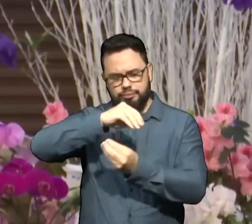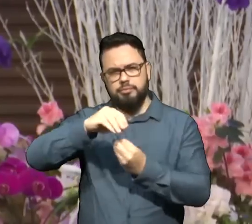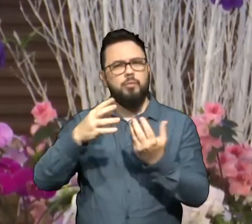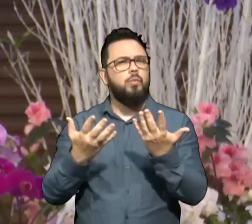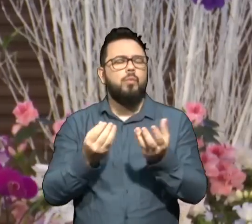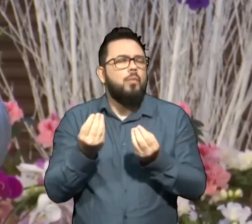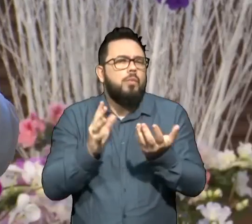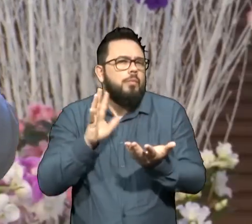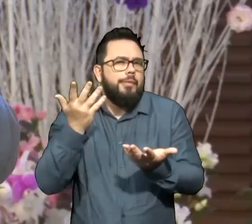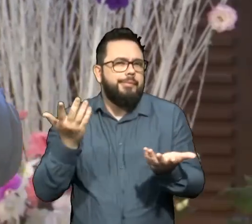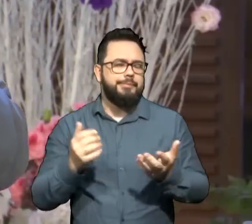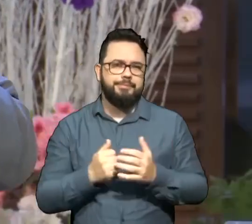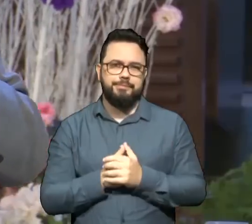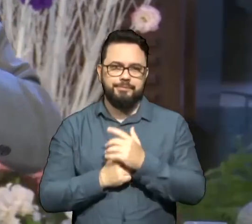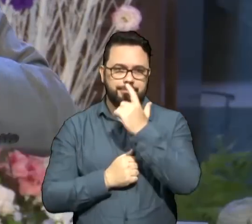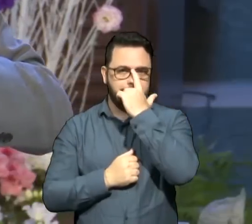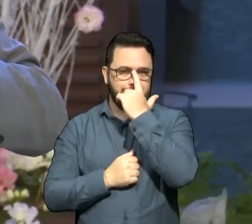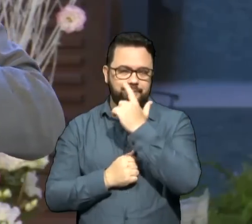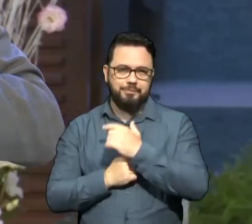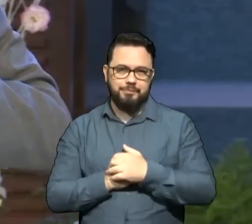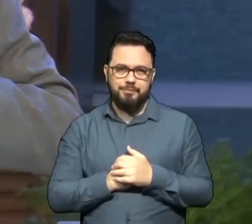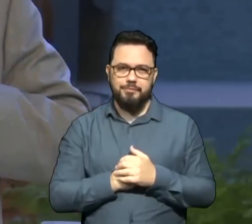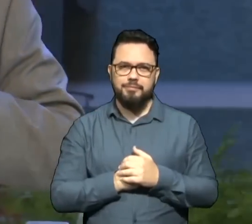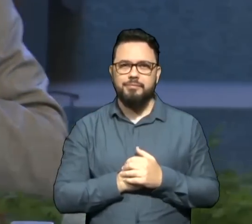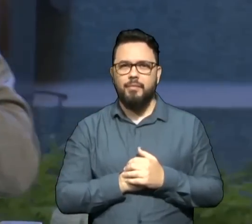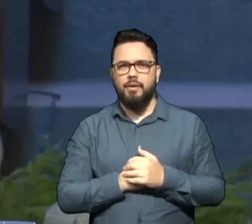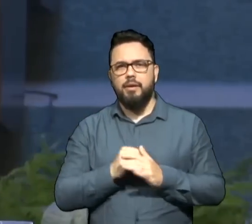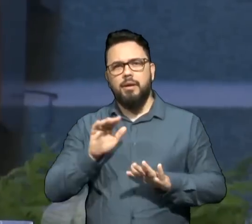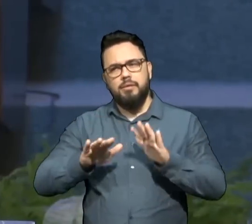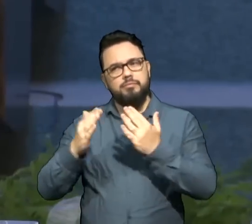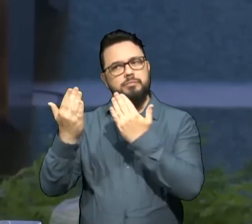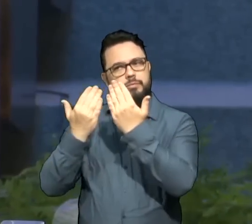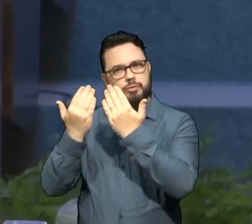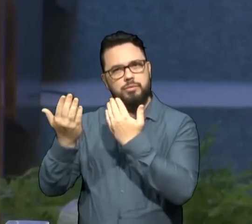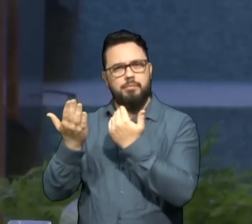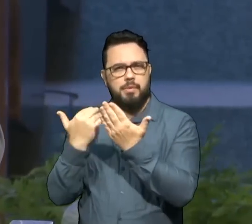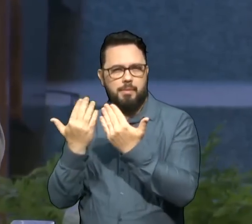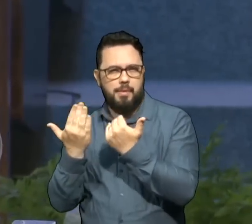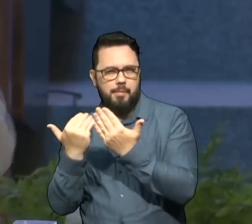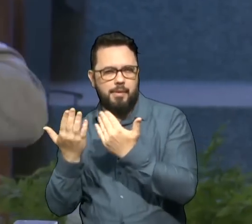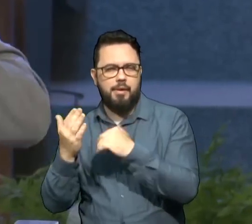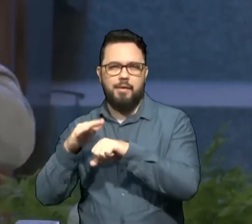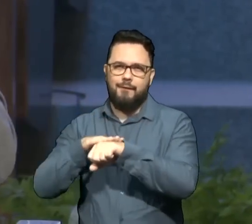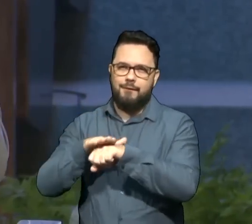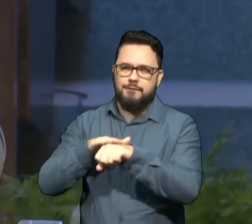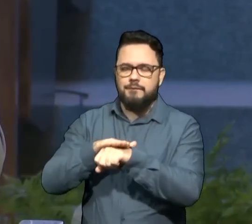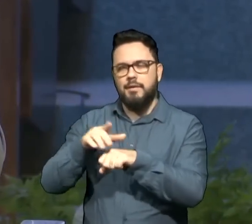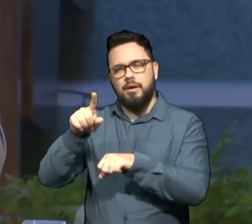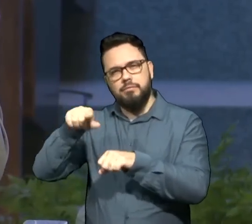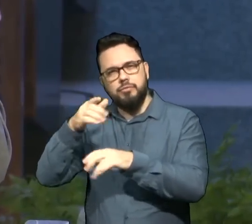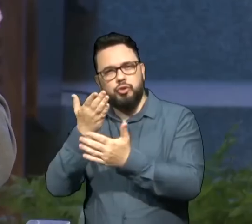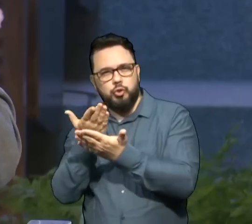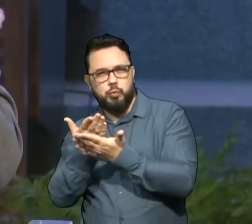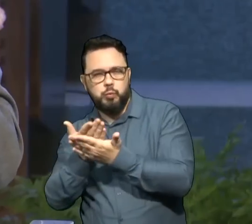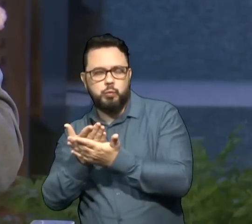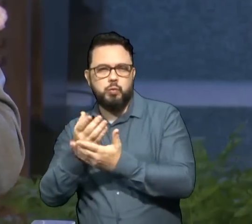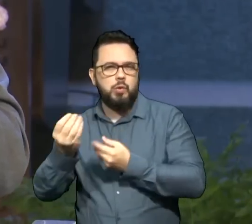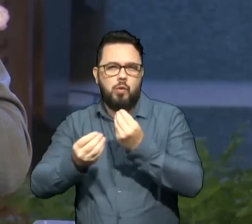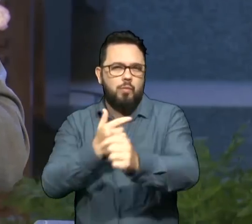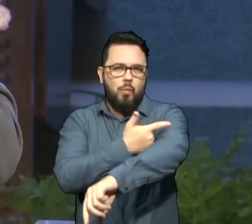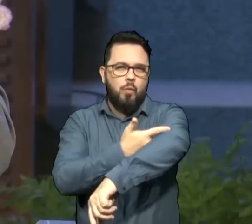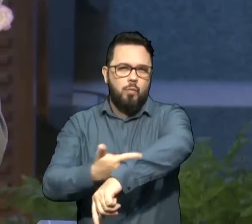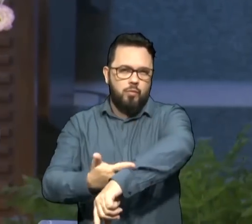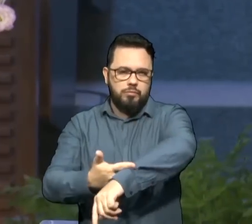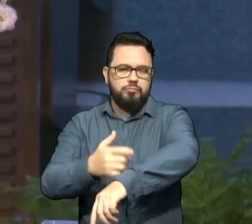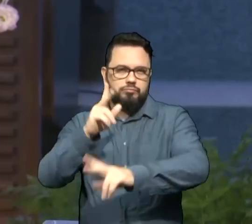acontece bom nós geralmente conversamos com os psicólogos aqueles que analisam que estudam comportamento humano e em